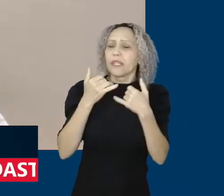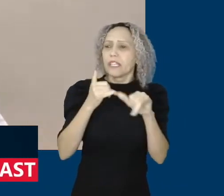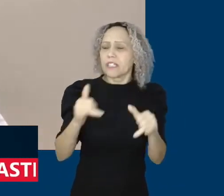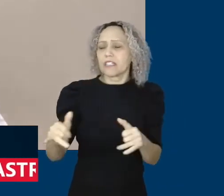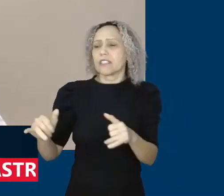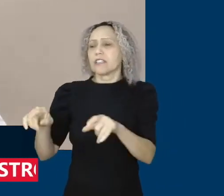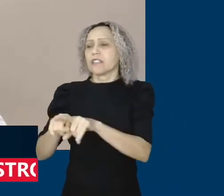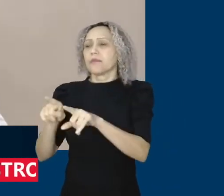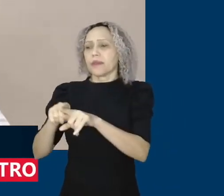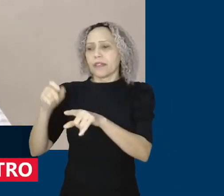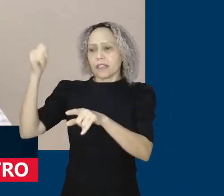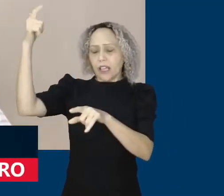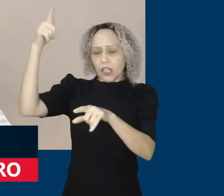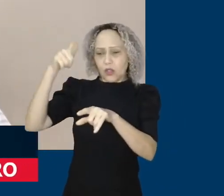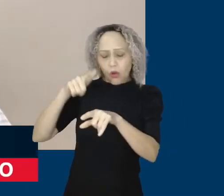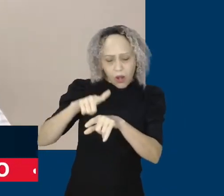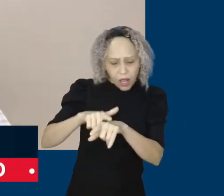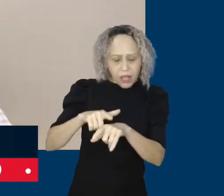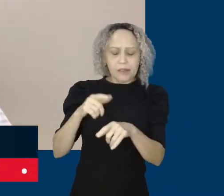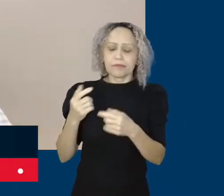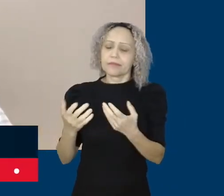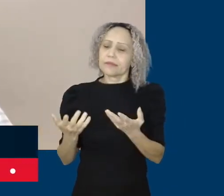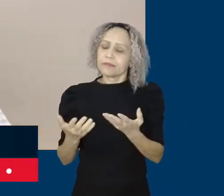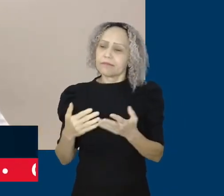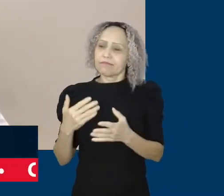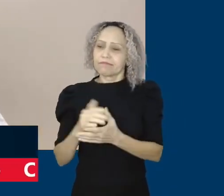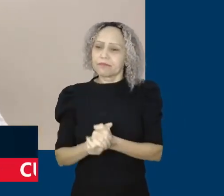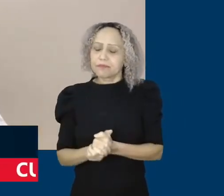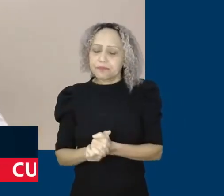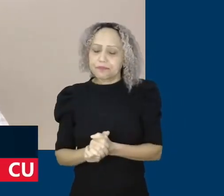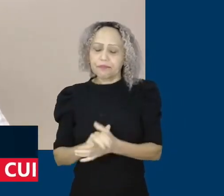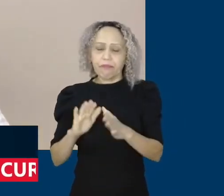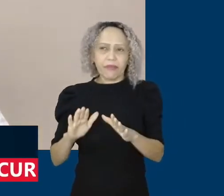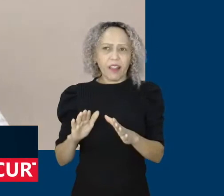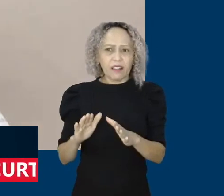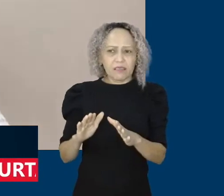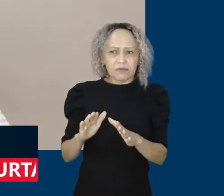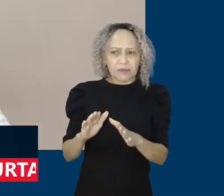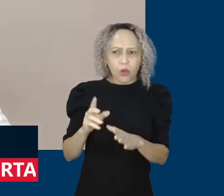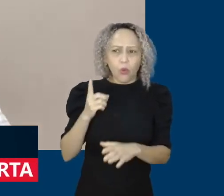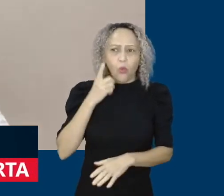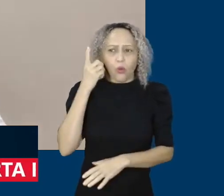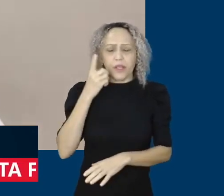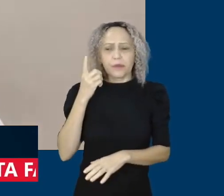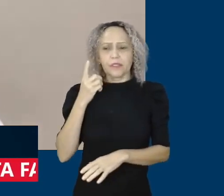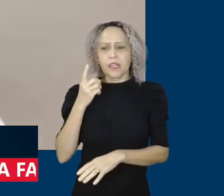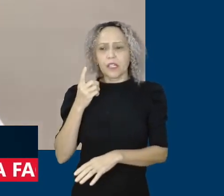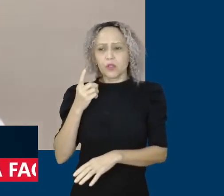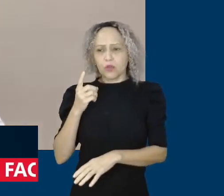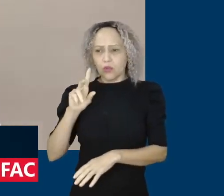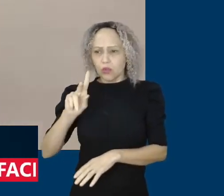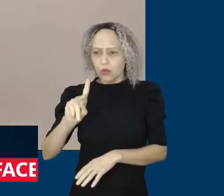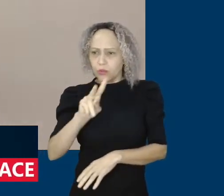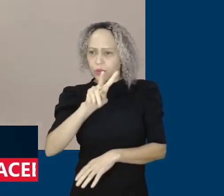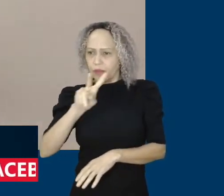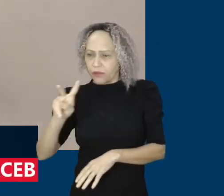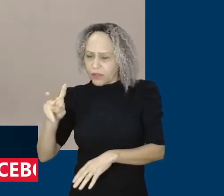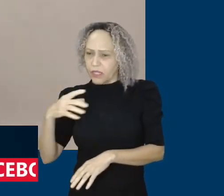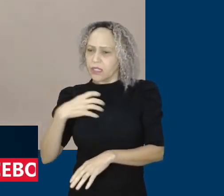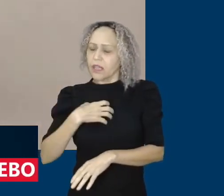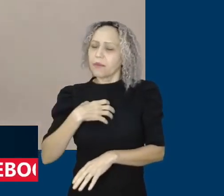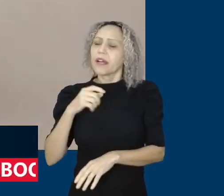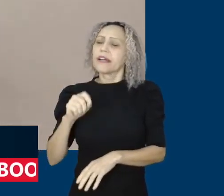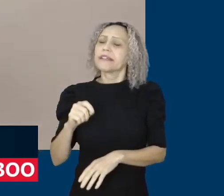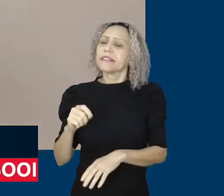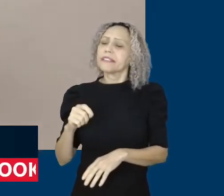comissão especial lá, iniciativa do deputado Barcelos, do PV da Bahia. Essa comissão é presidida pelo